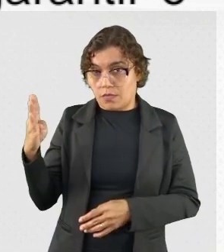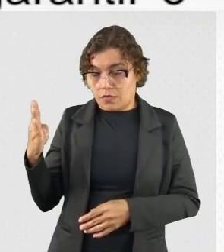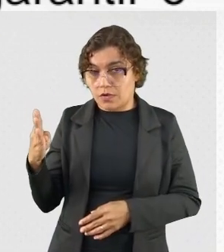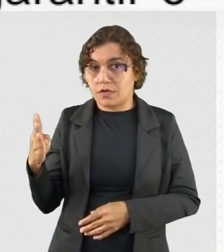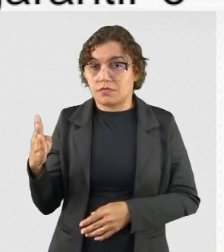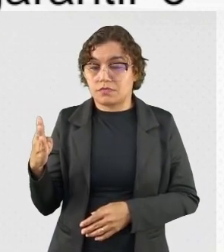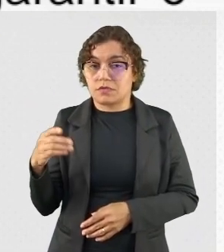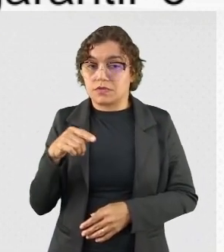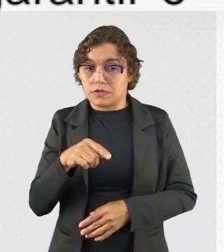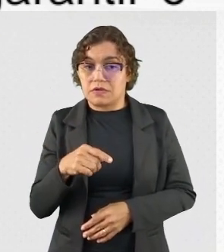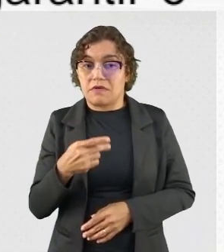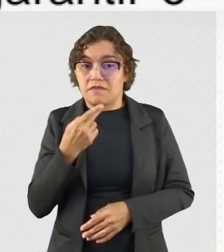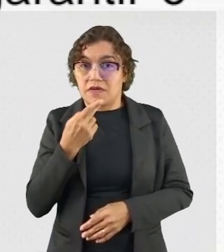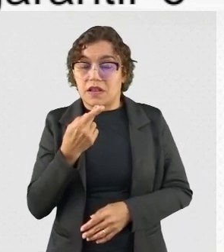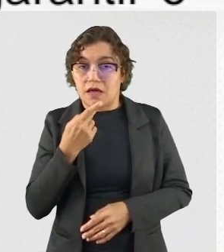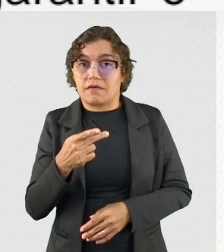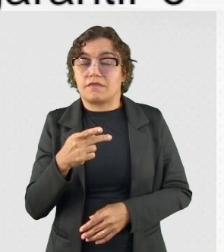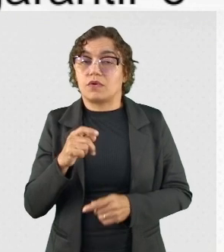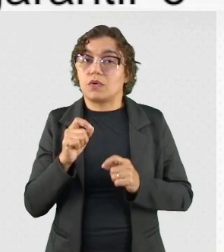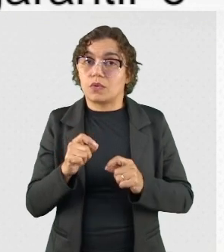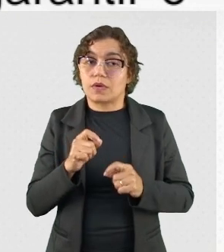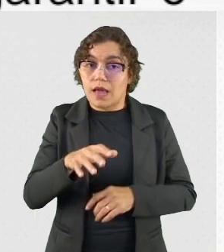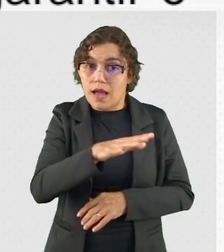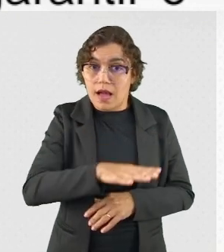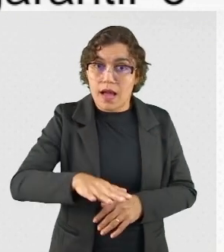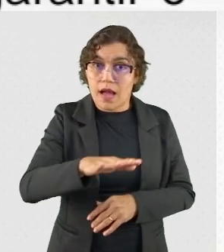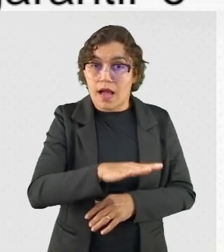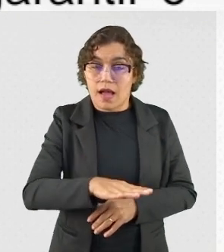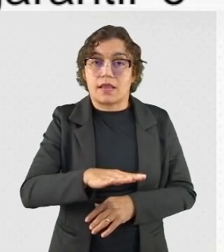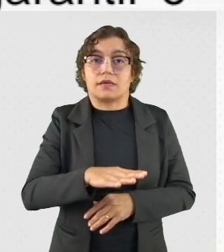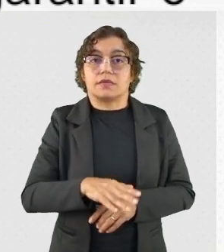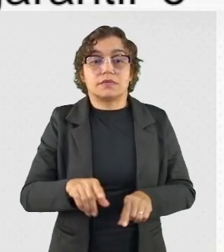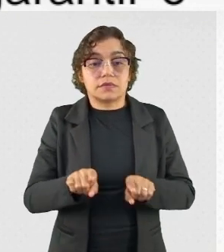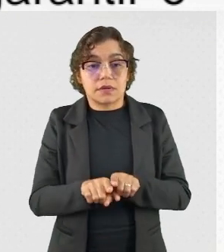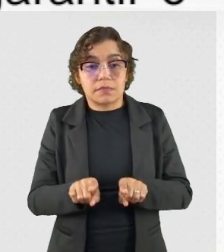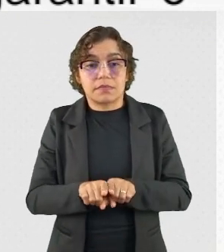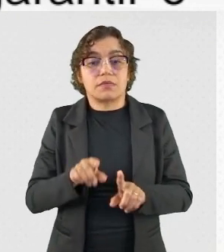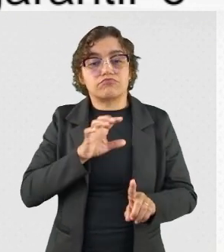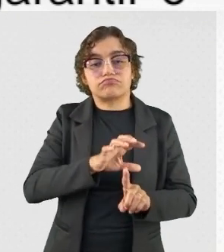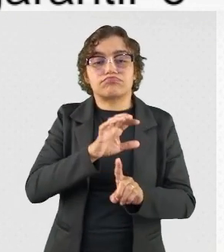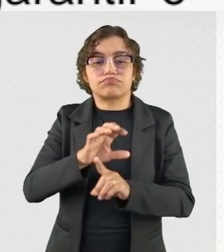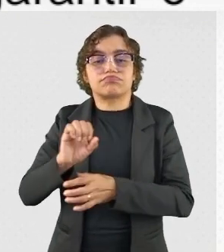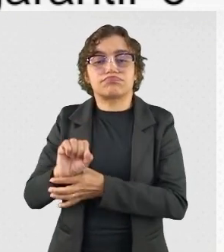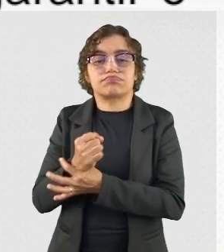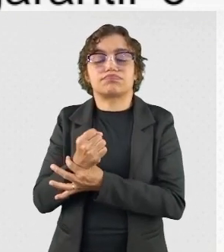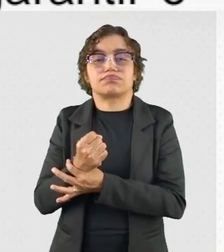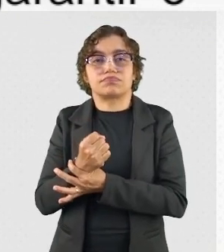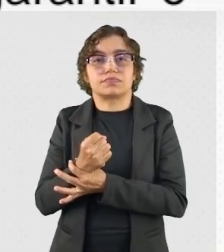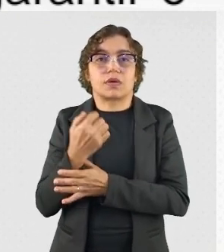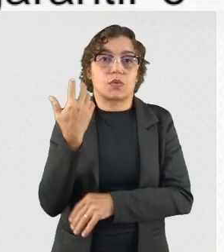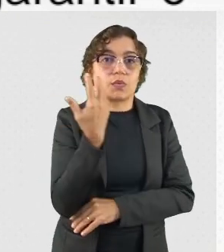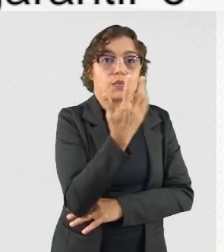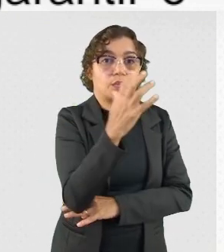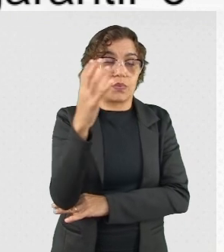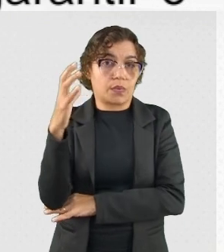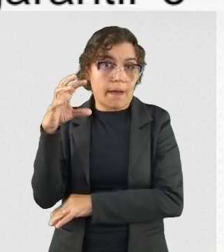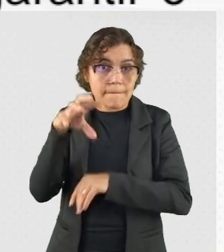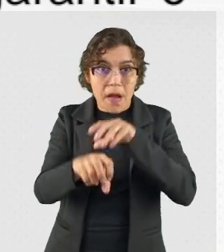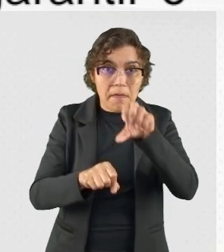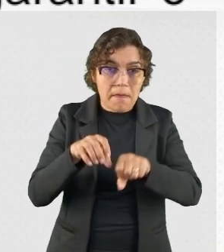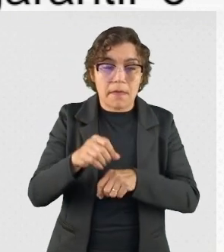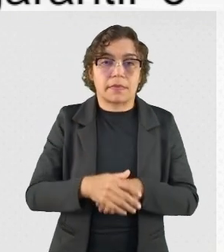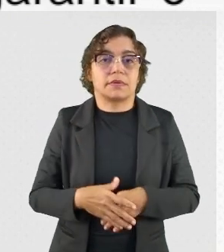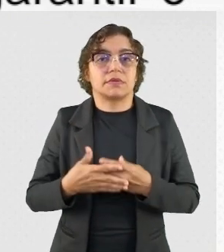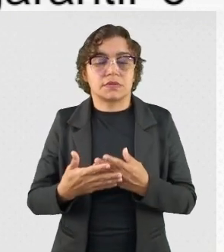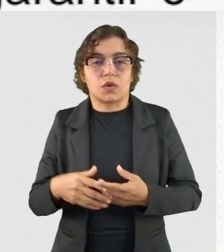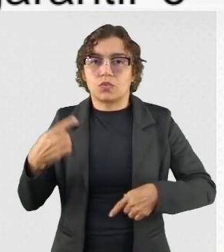sobre essa área, rica em recursos, enquanto o Brasil buscava expandir sua influência e garantir o acesso aos seringais, gente. Então, esse